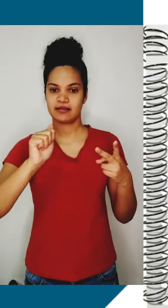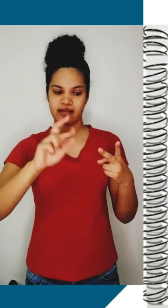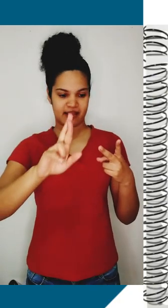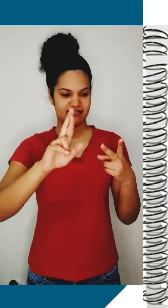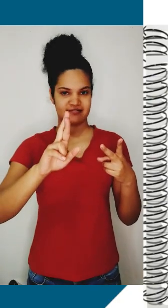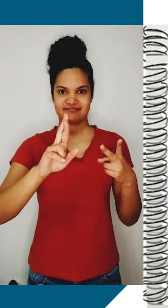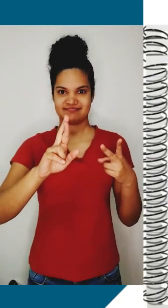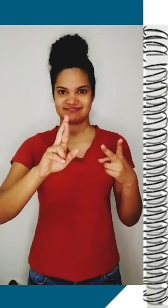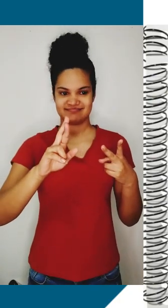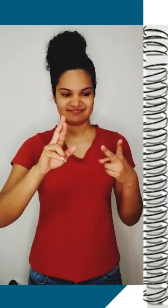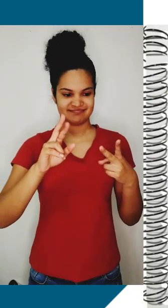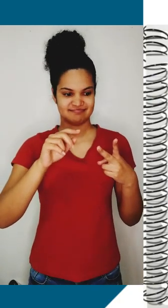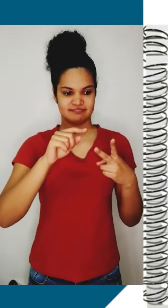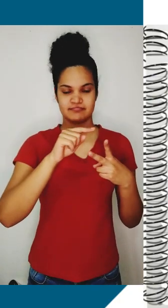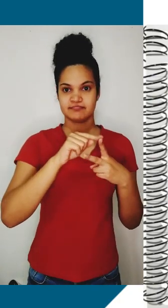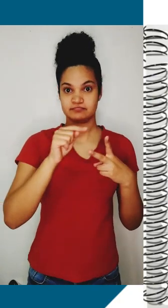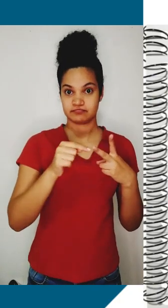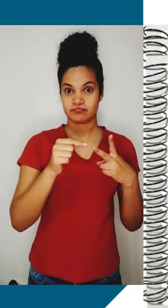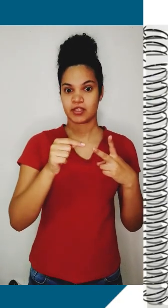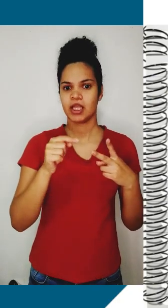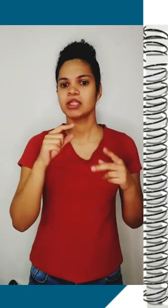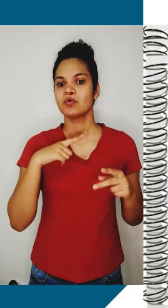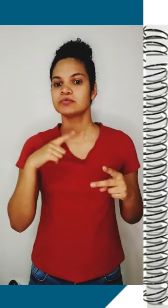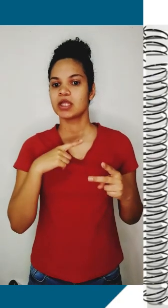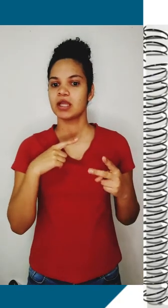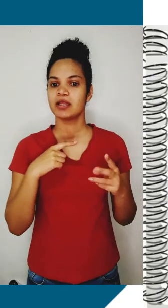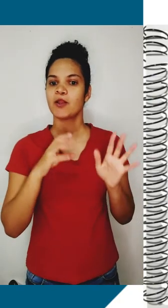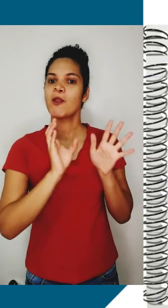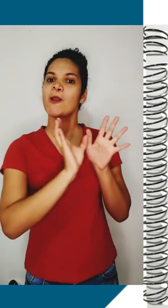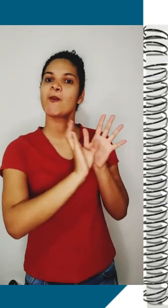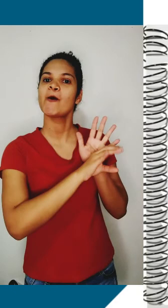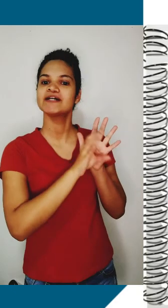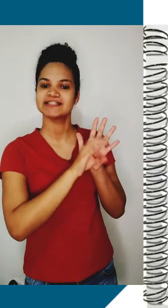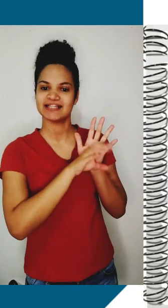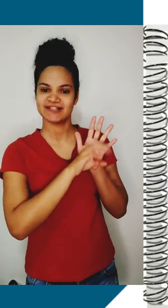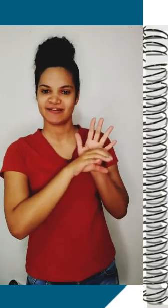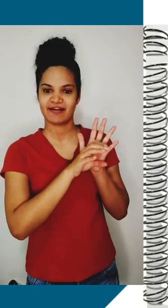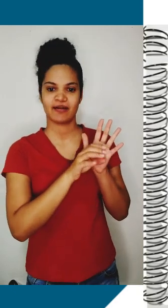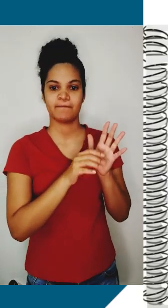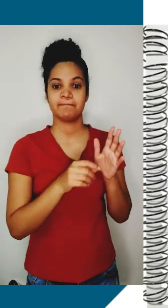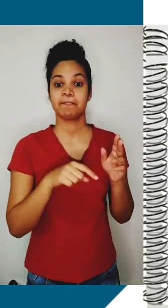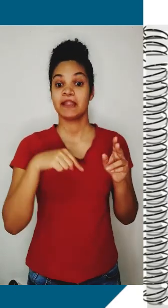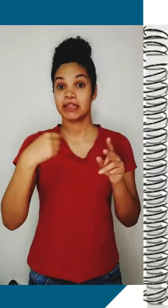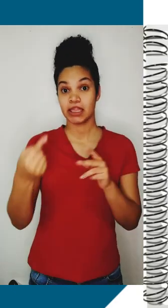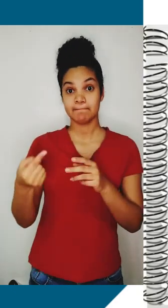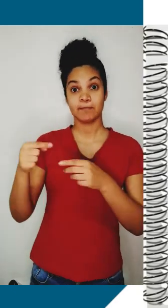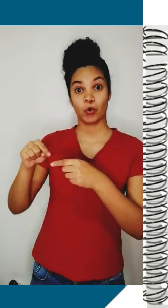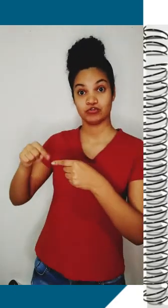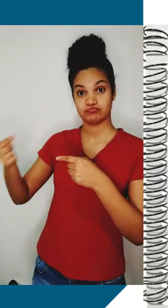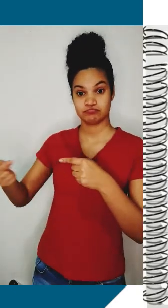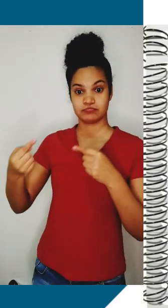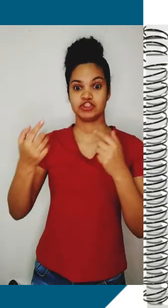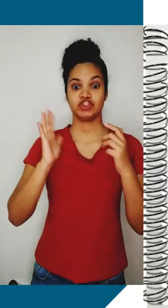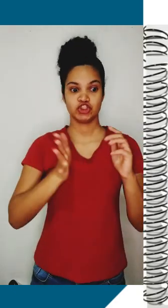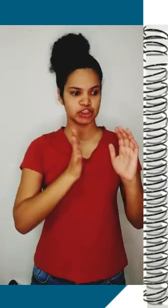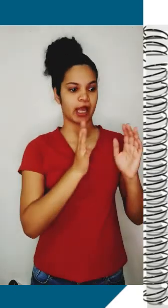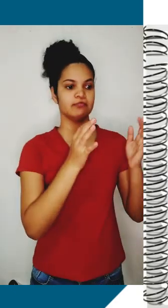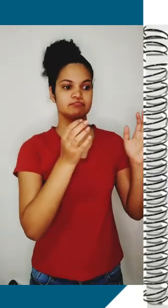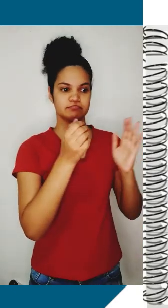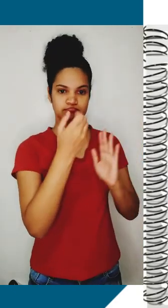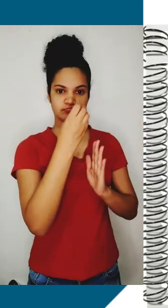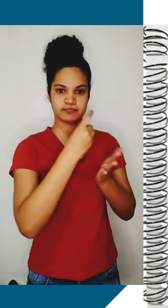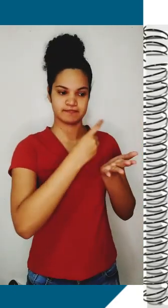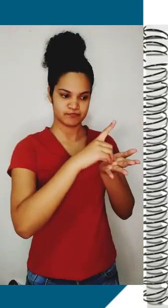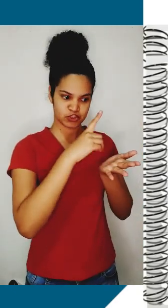falando da estratégia conceitual, Além disso, a gente tem um período ali que faz a relação desses conceitos, dessas